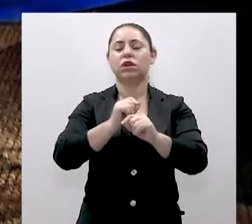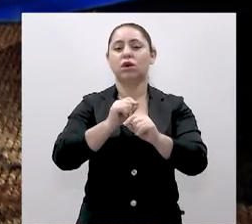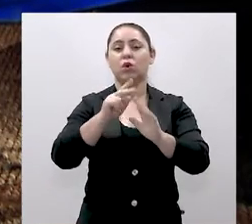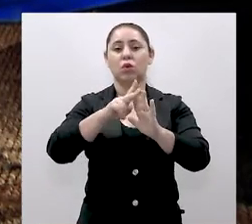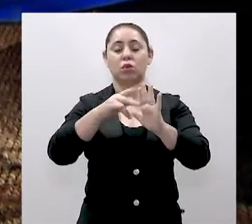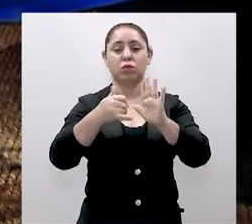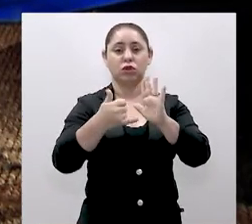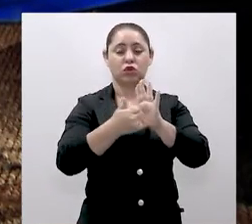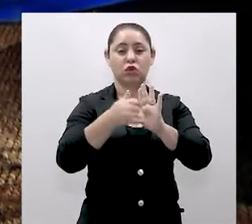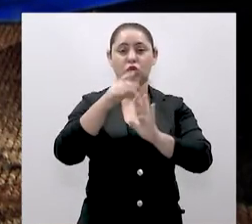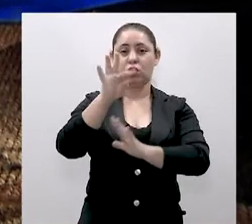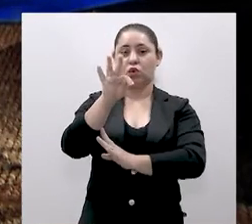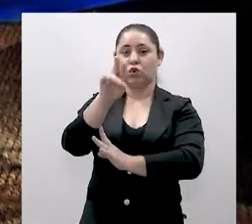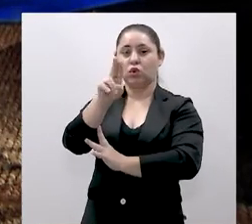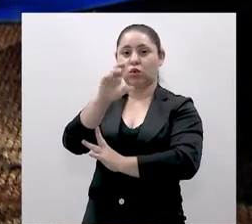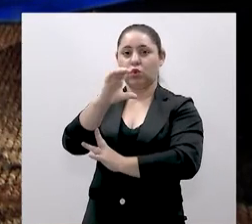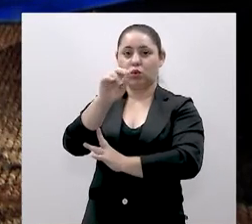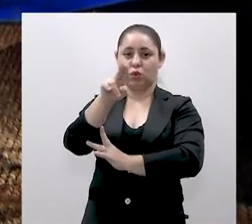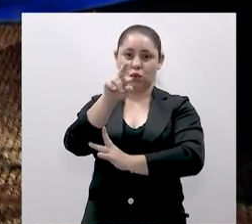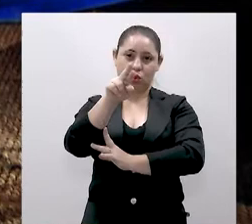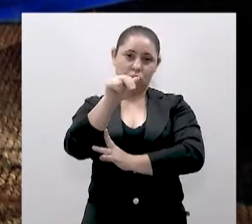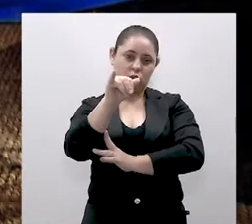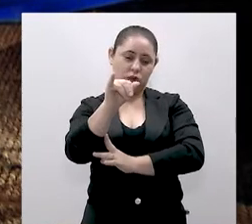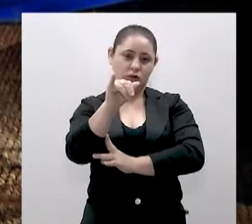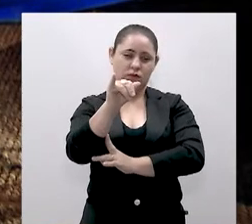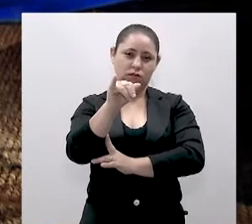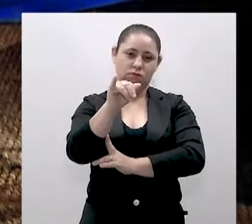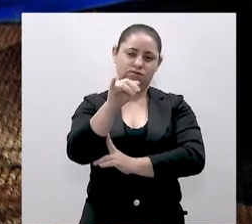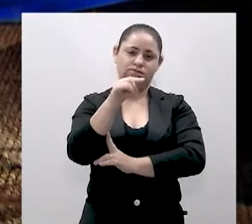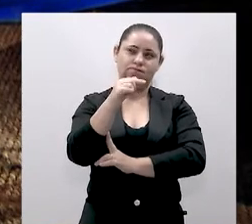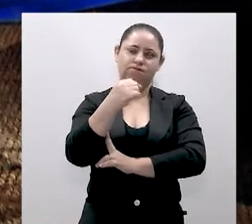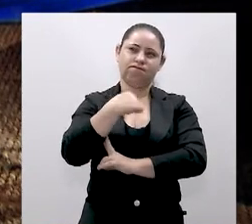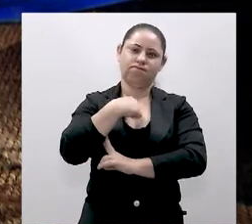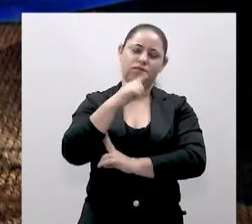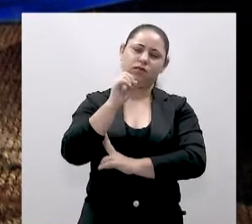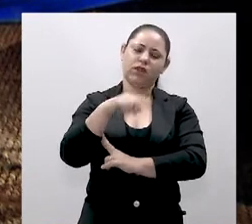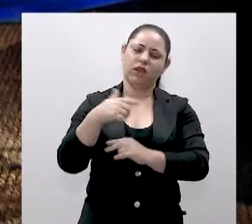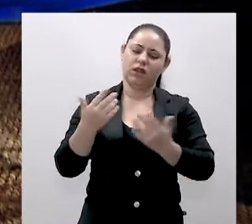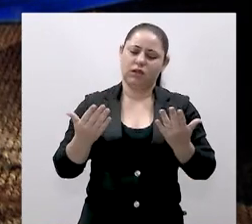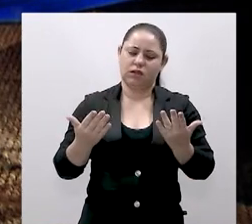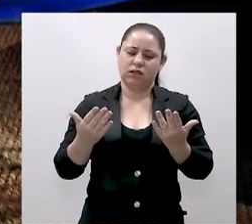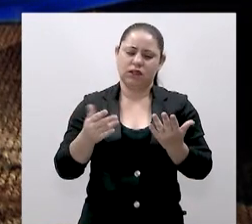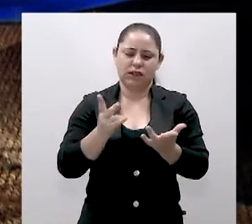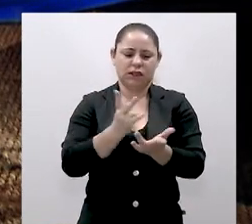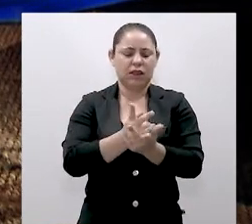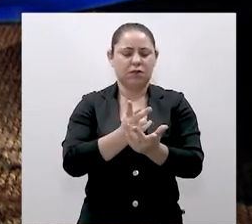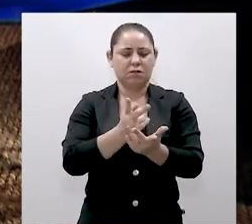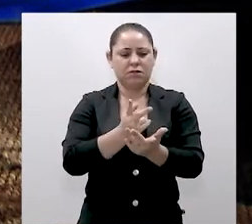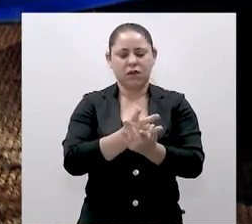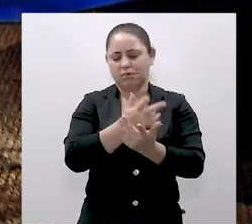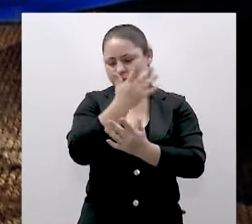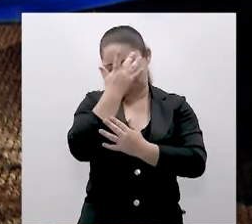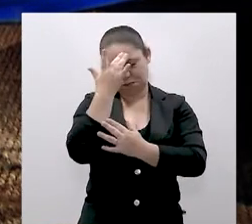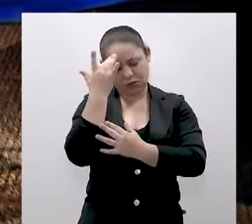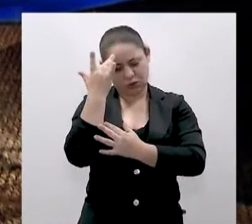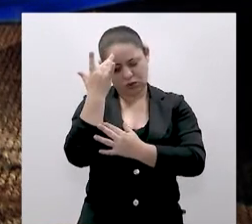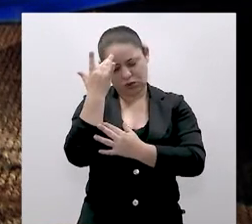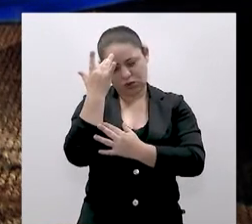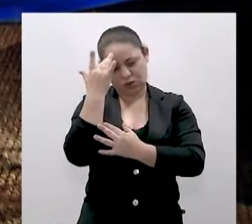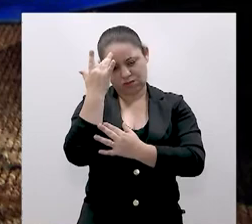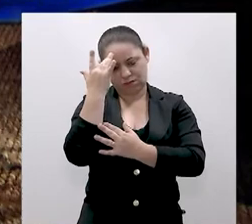Tucuruí eu era um é sempre foi um e